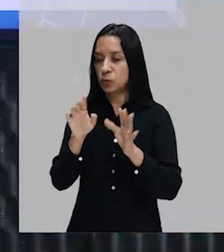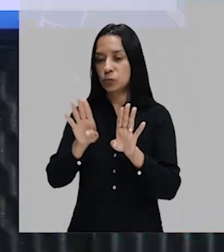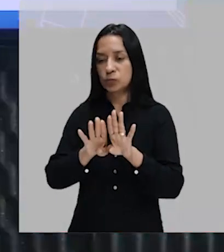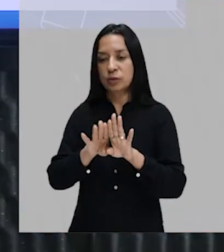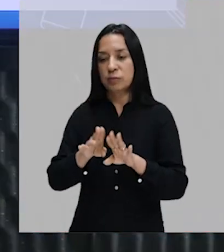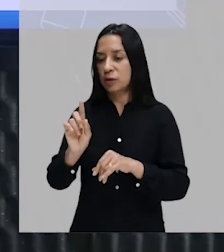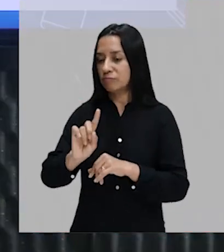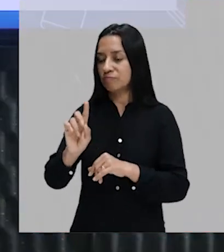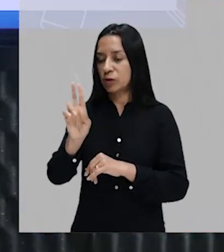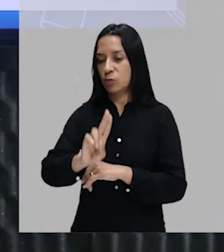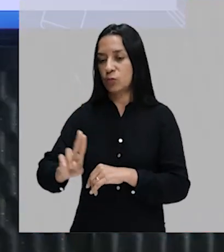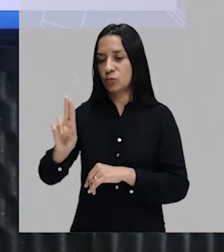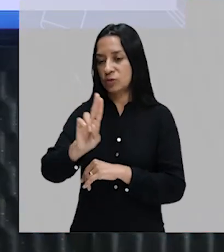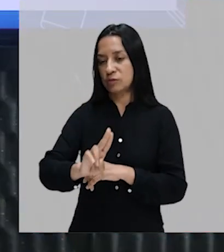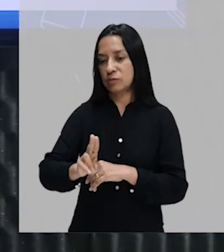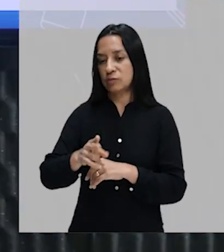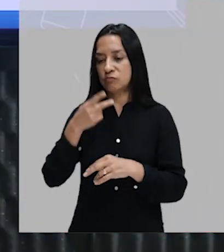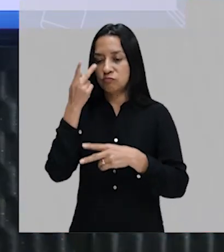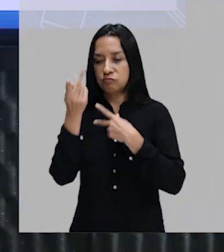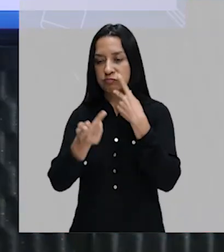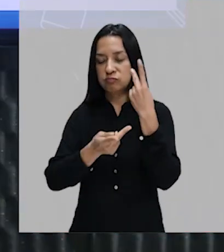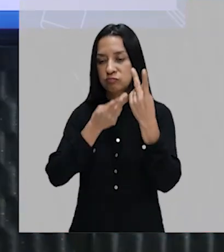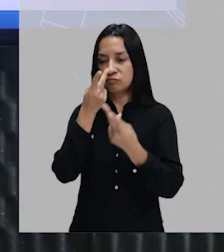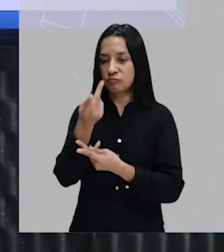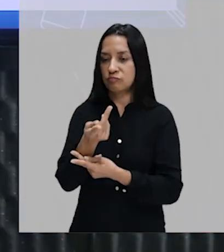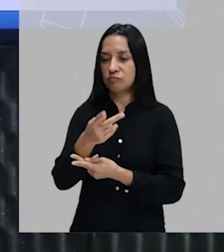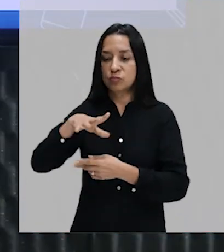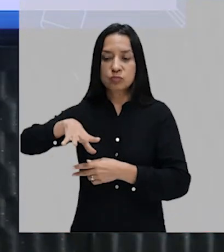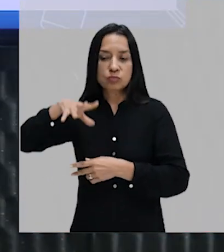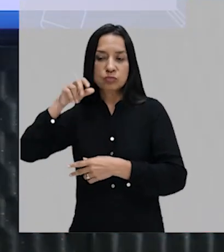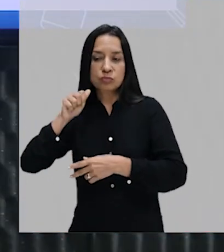e as pausas necessárias que facilitam sua compreensão.